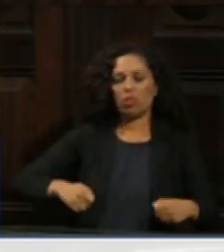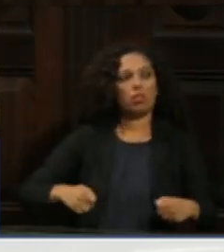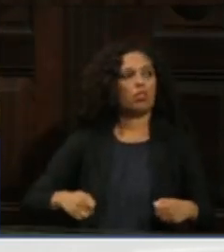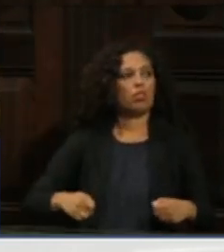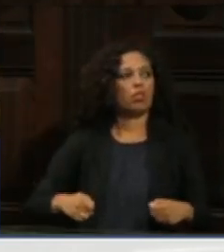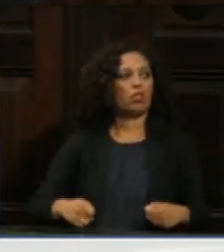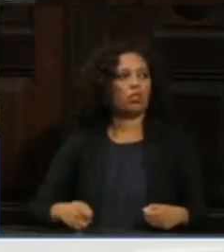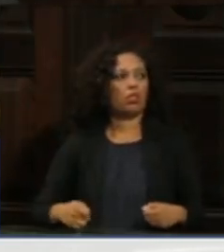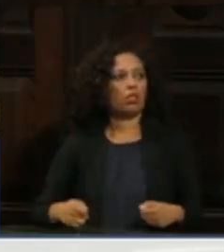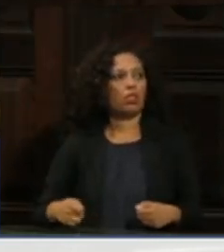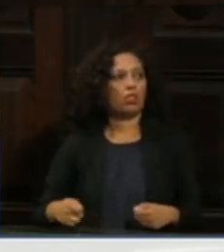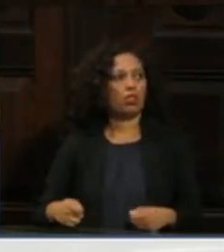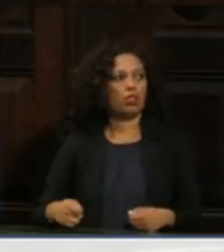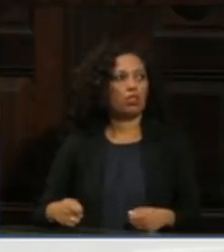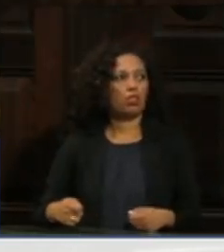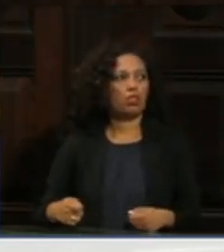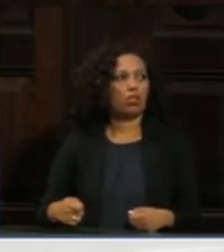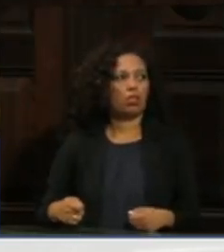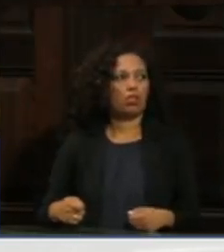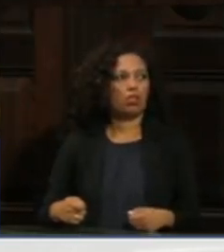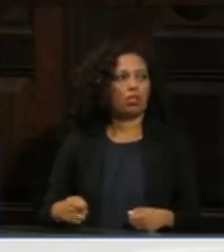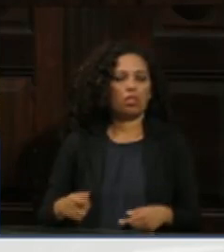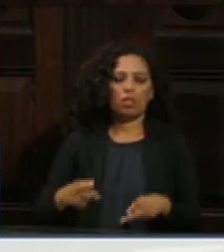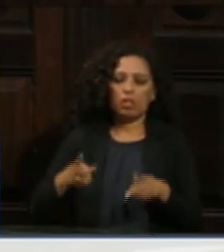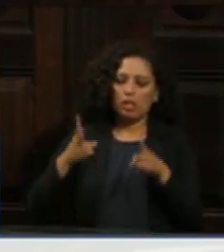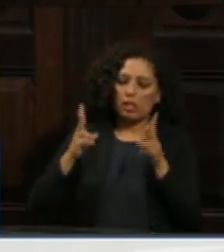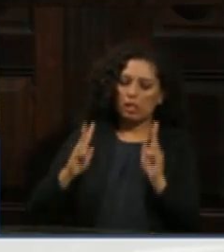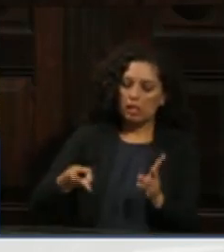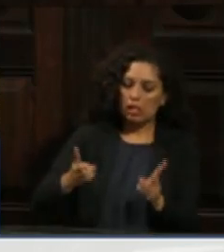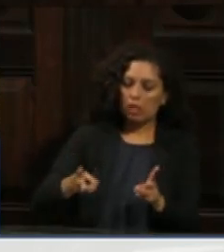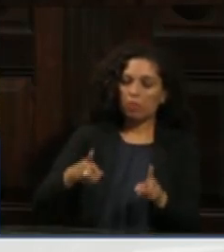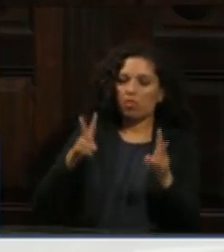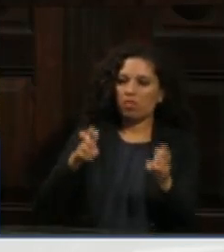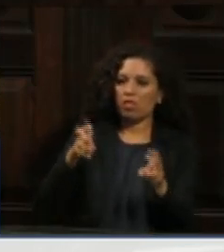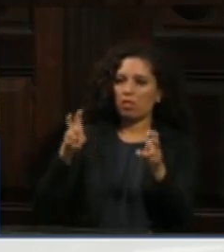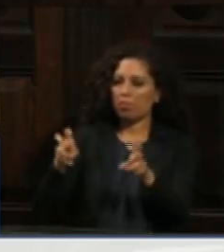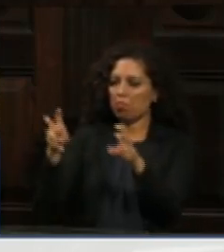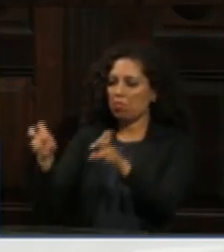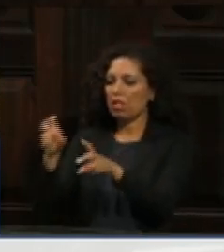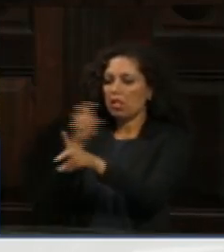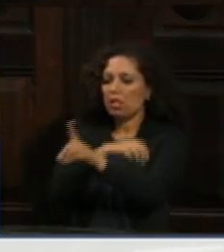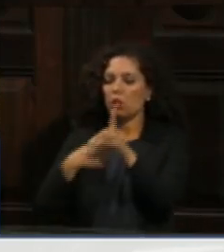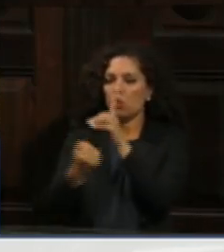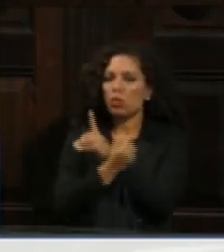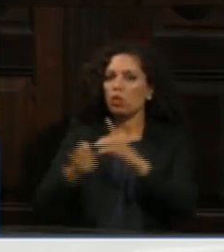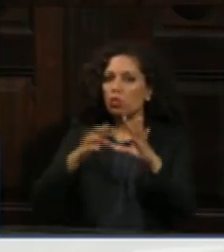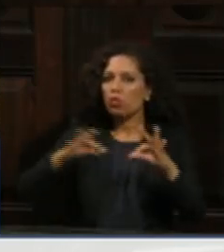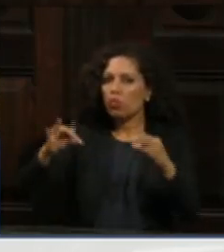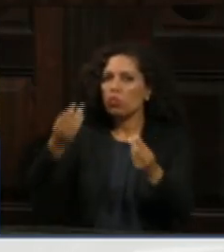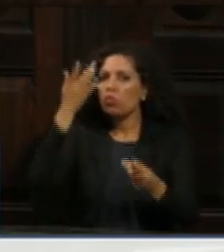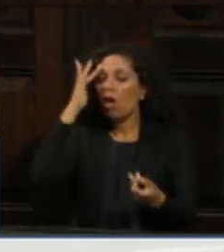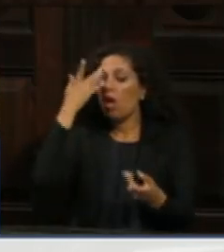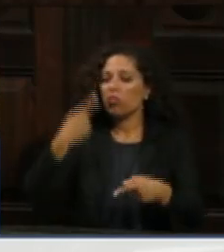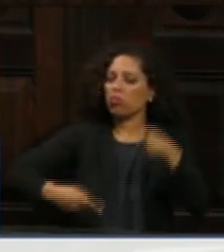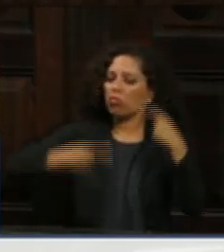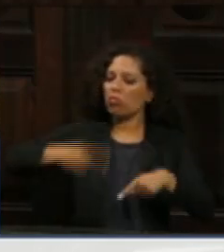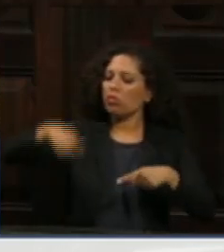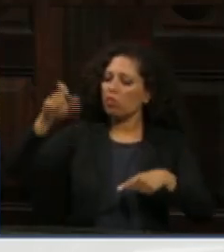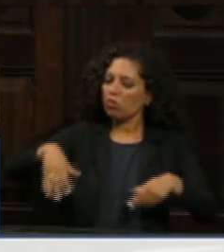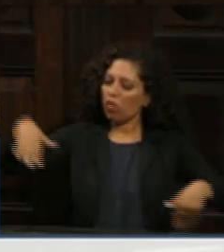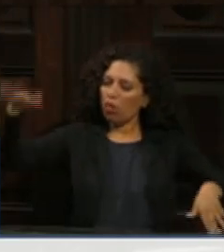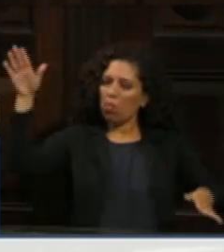Tem questionamentos os mais variados, Então, é muito difícil, insisto aqui, fazer esse debate quando há um